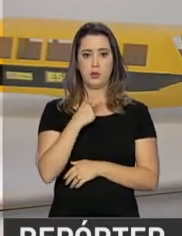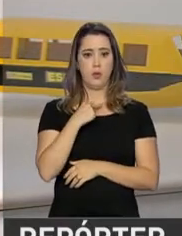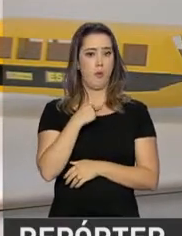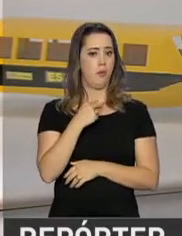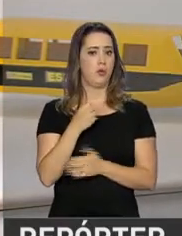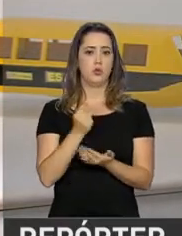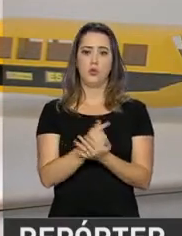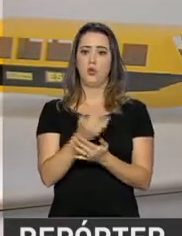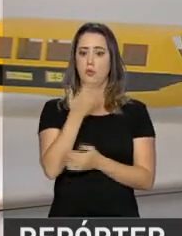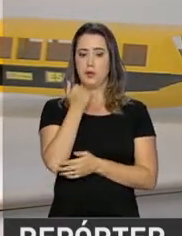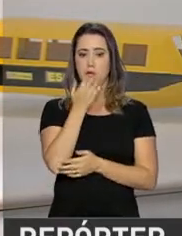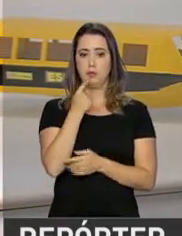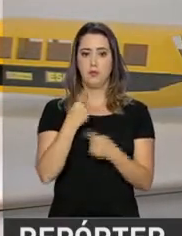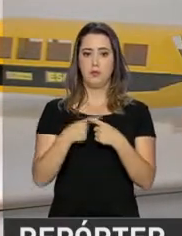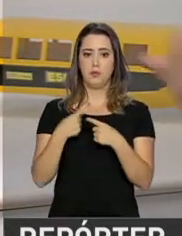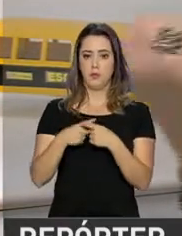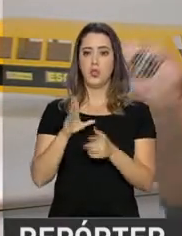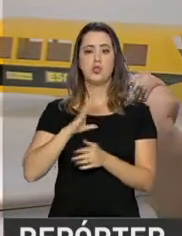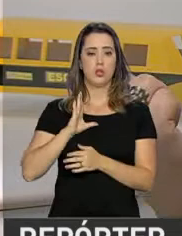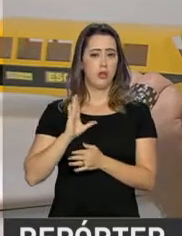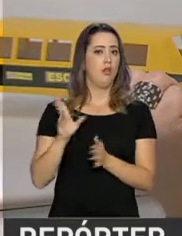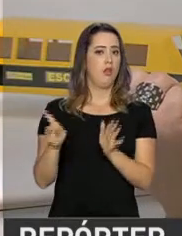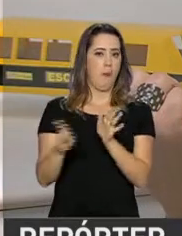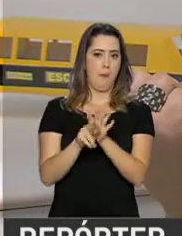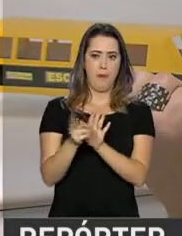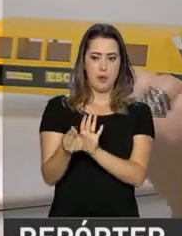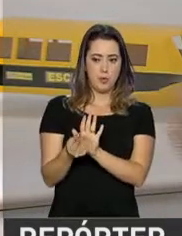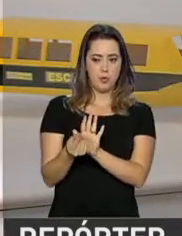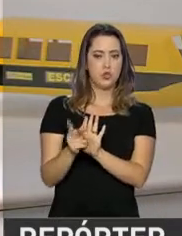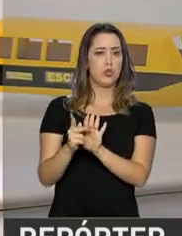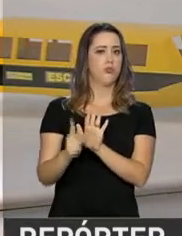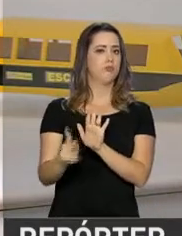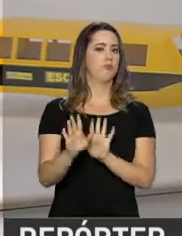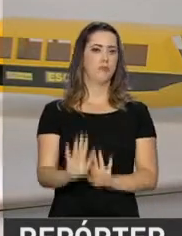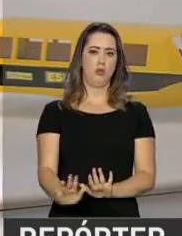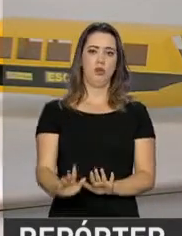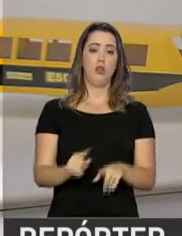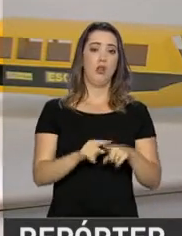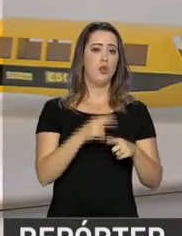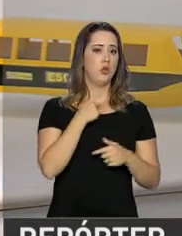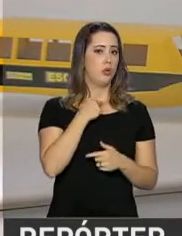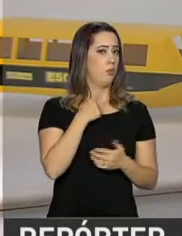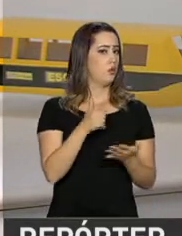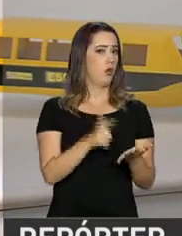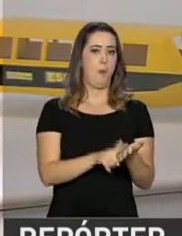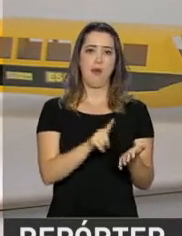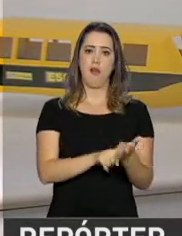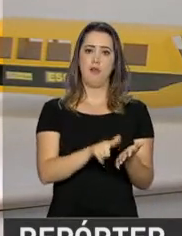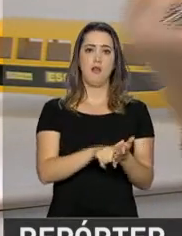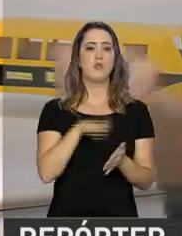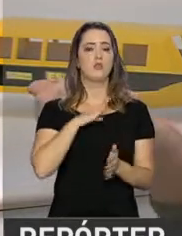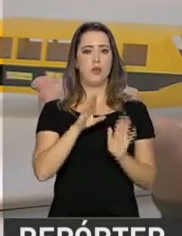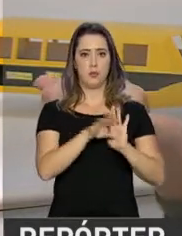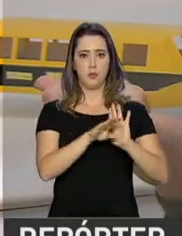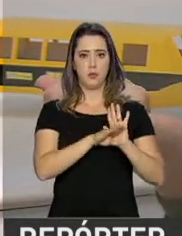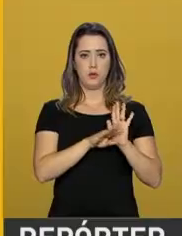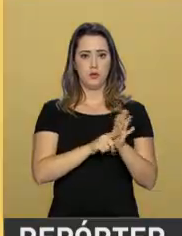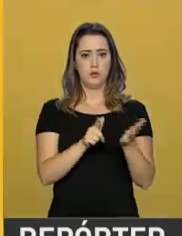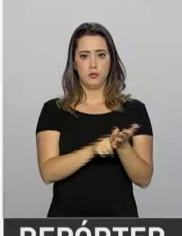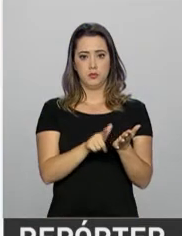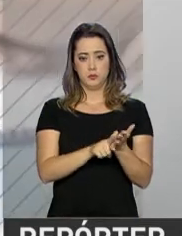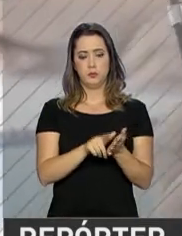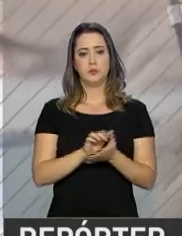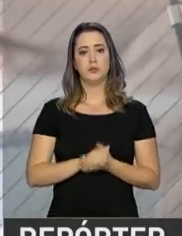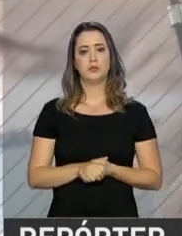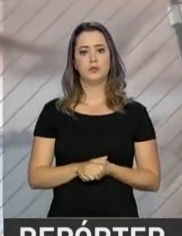alimentação porque a alimentação já tem no programa da amamentação não pode comprar livro nós já temos o problema do livro e